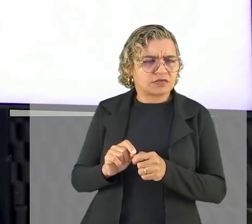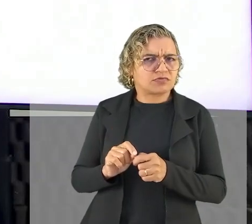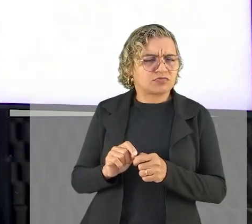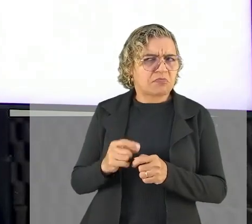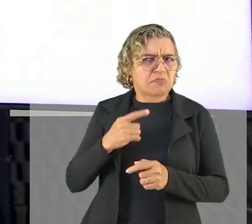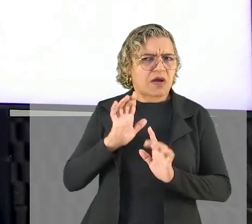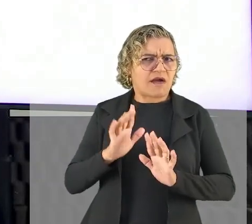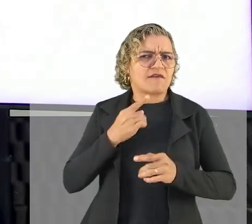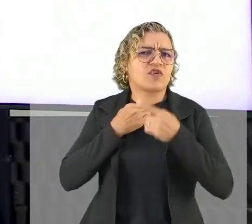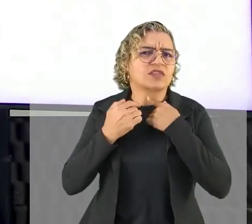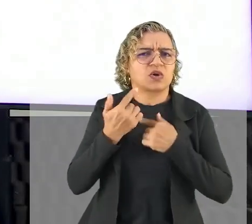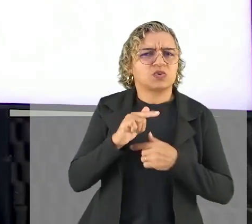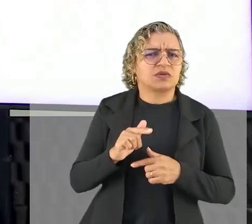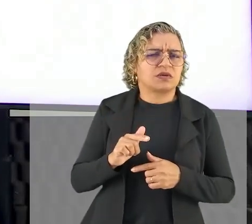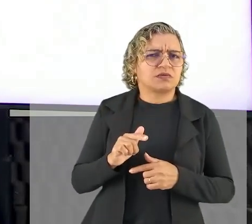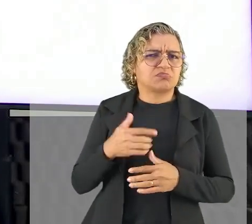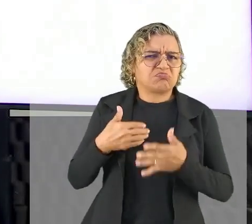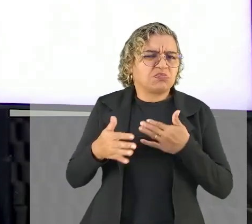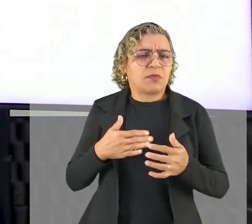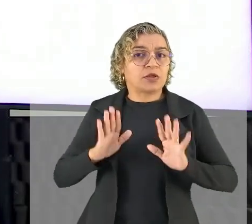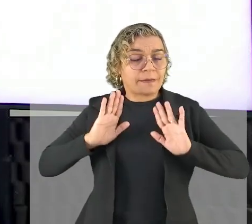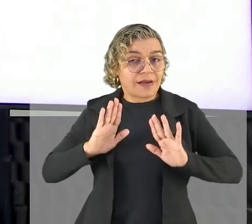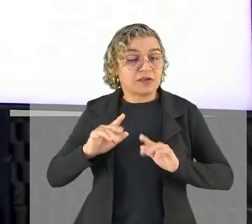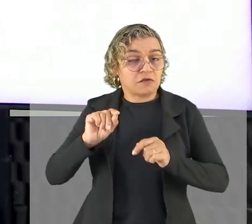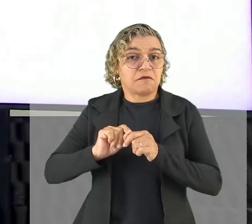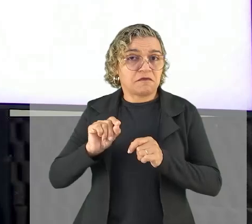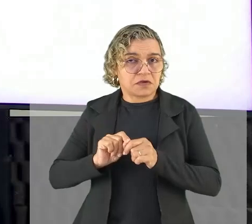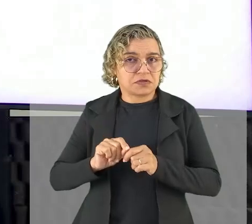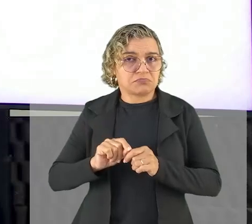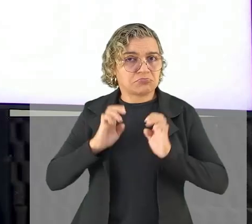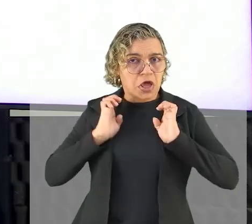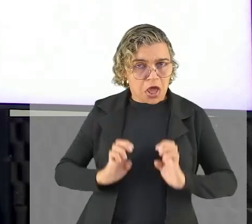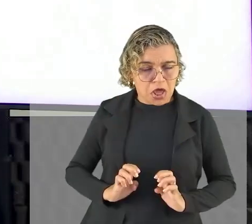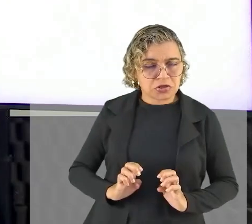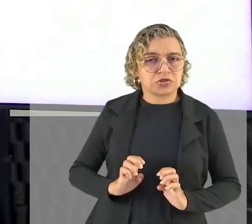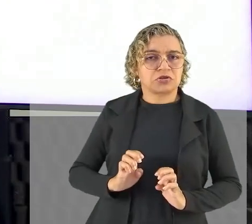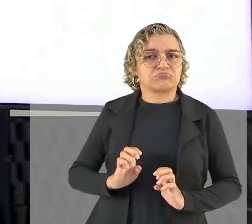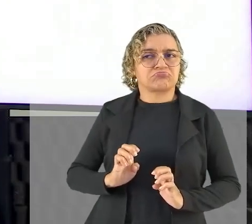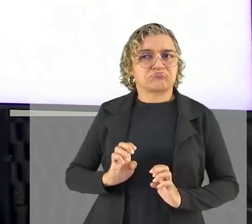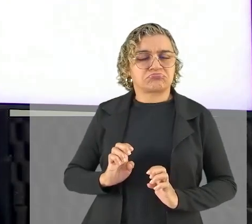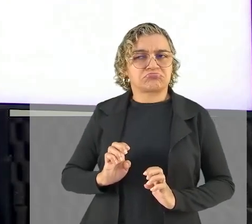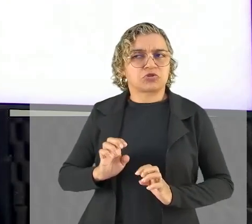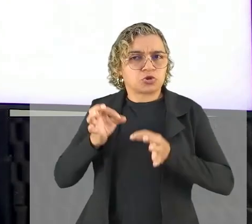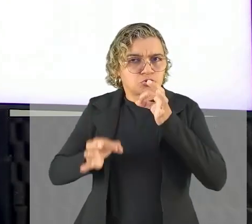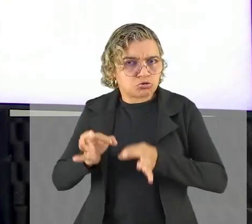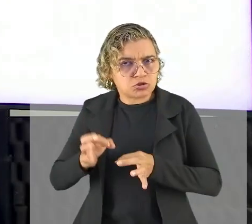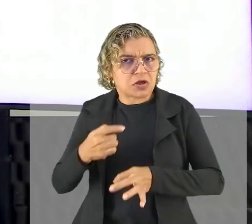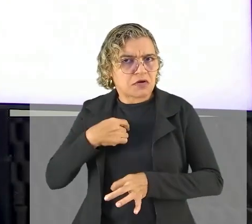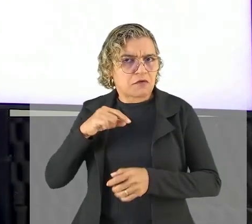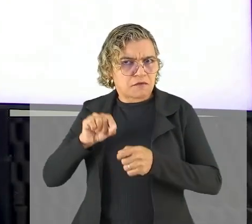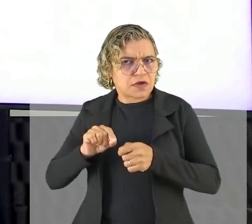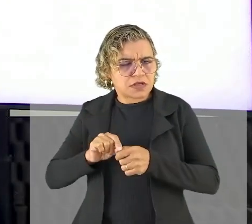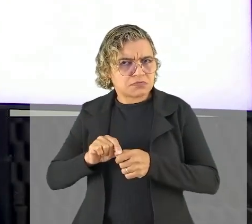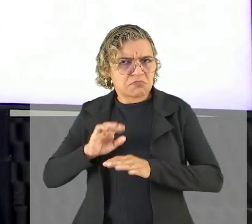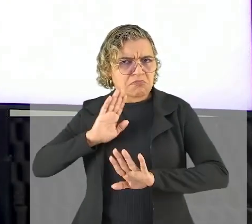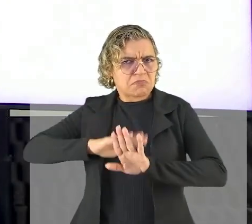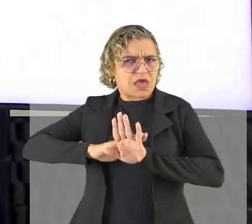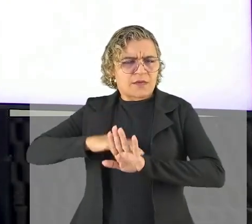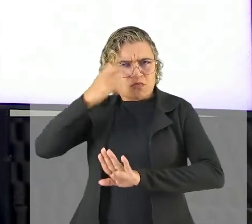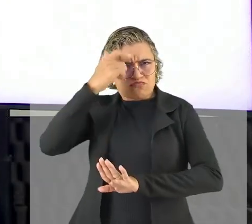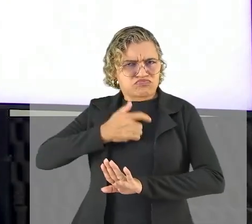o importa é que eu fiz. Minha ação, ela foi justa, ela foi ética, é isso que importa. Então, para a ética kantiana, a vontade